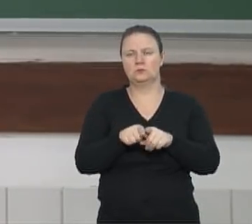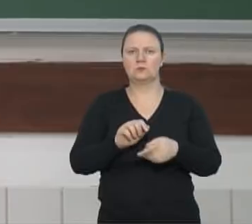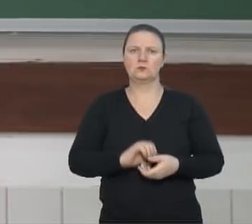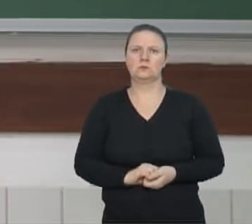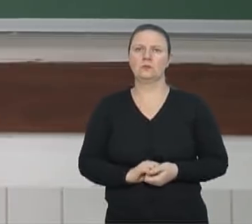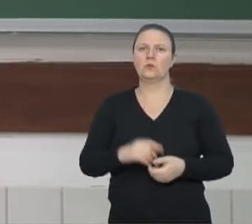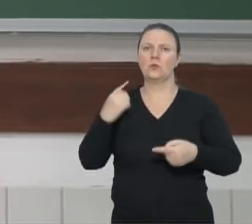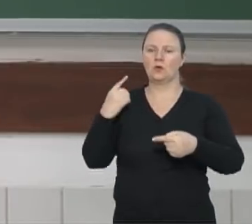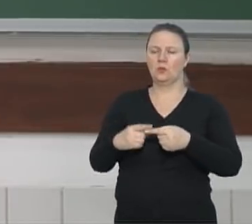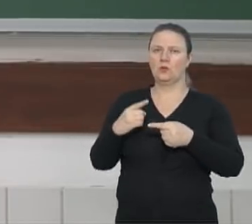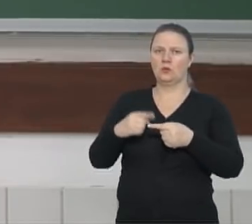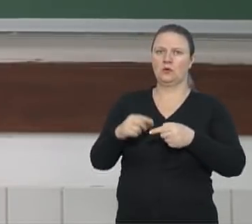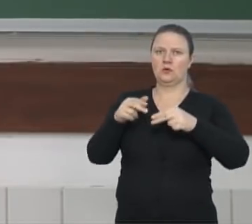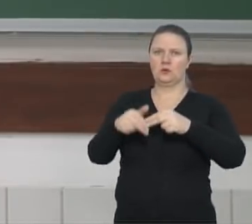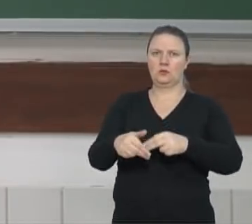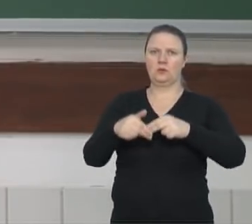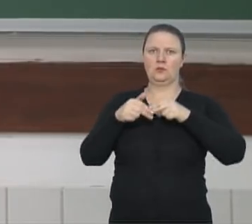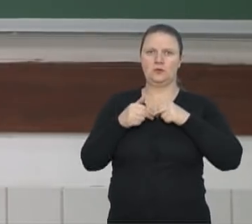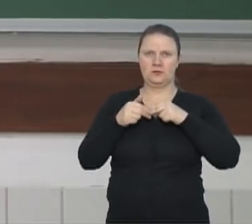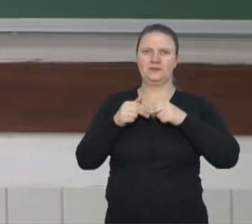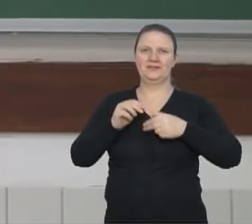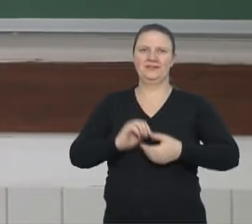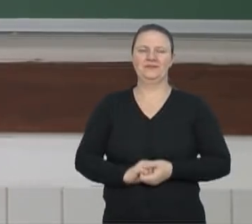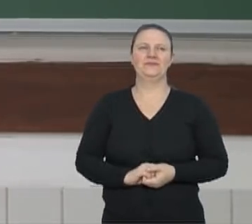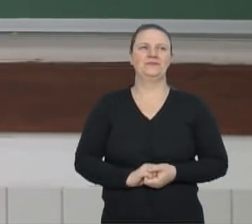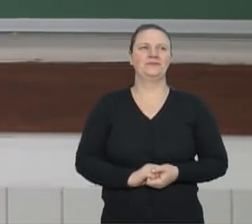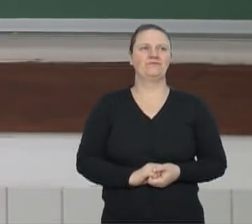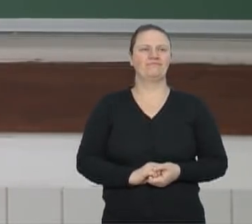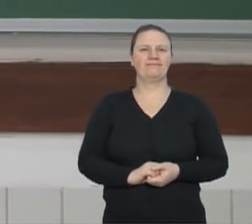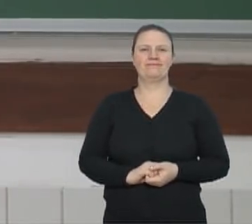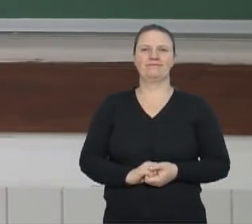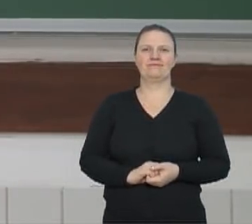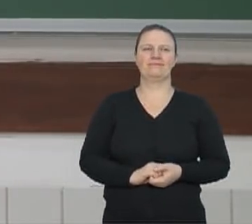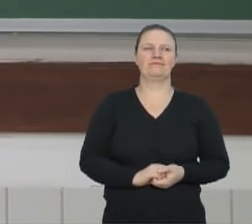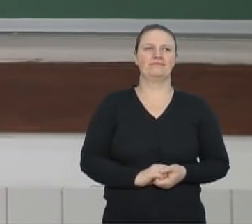entendeu? Por isso, muito importante ali a fonte.